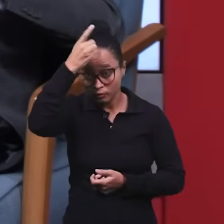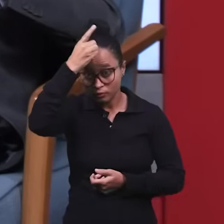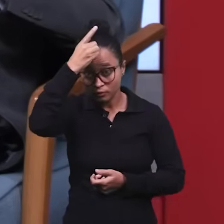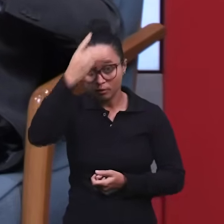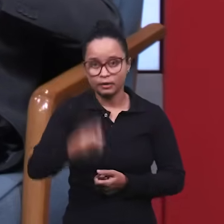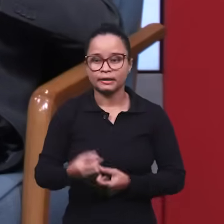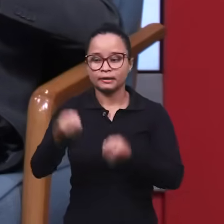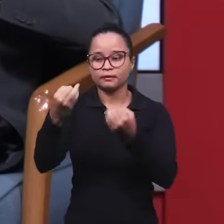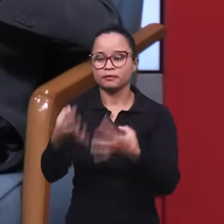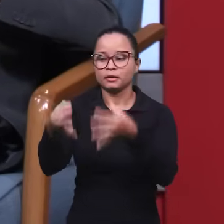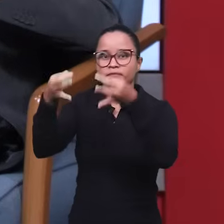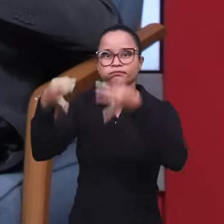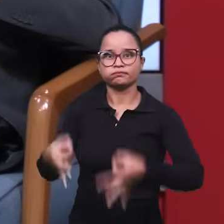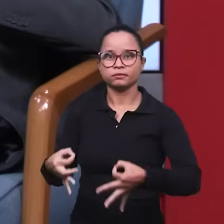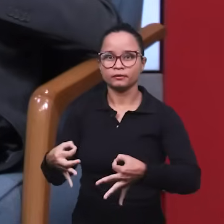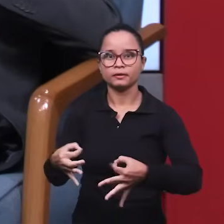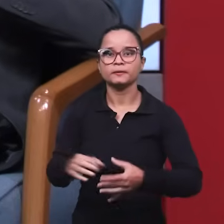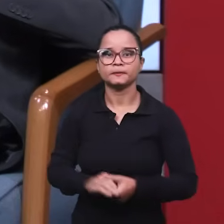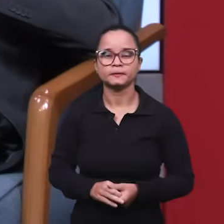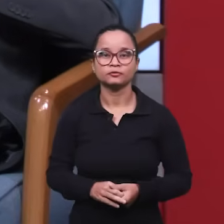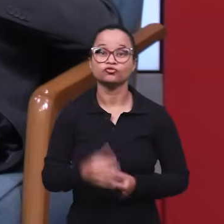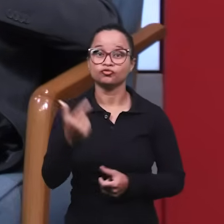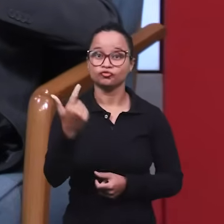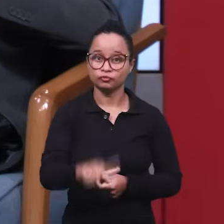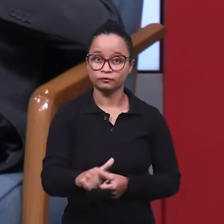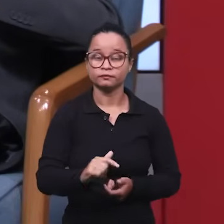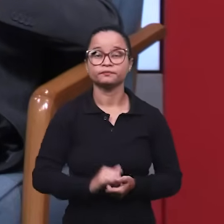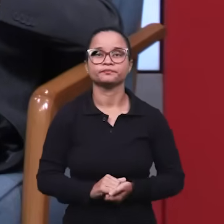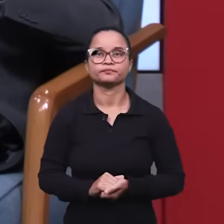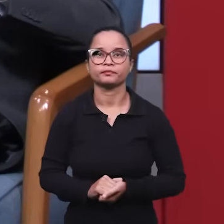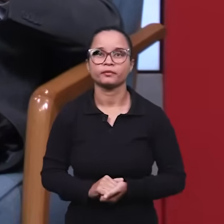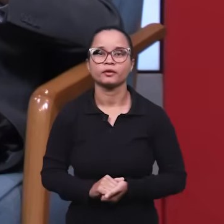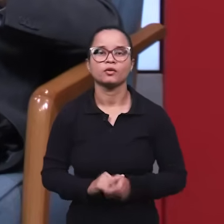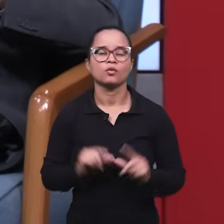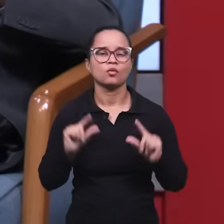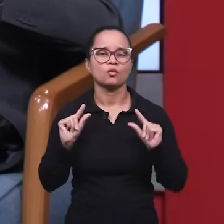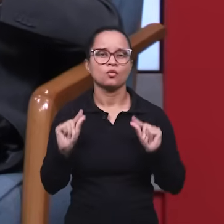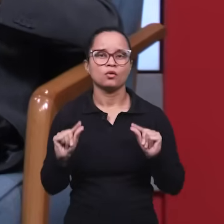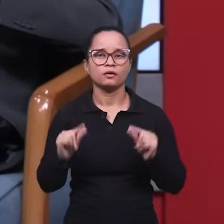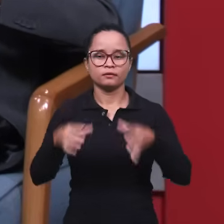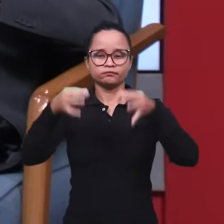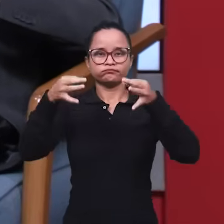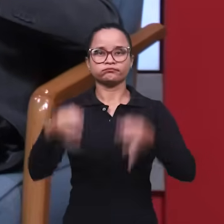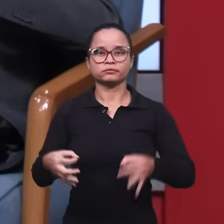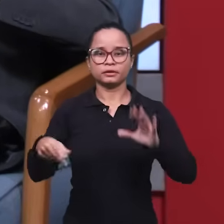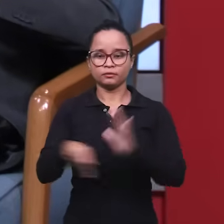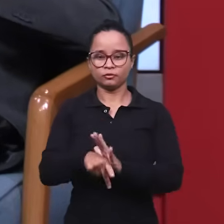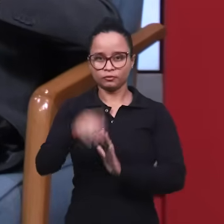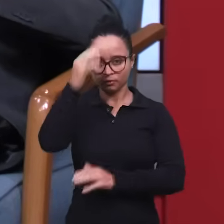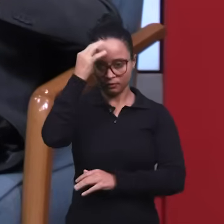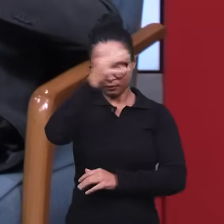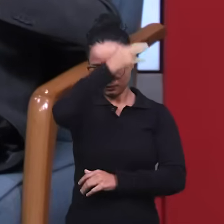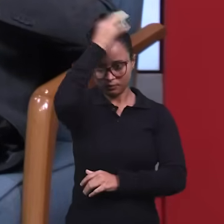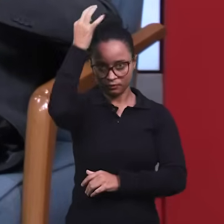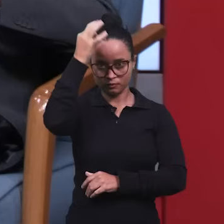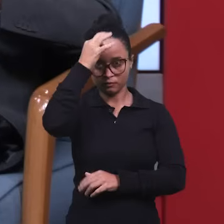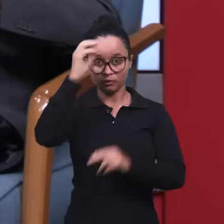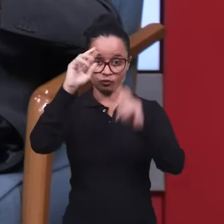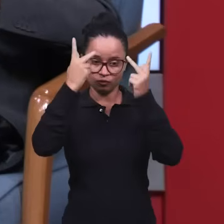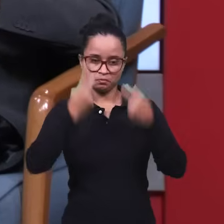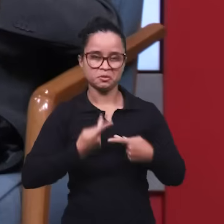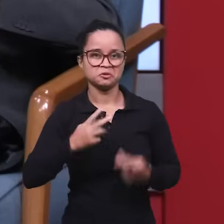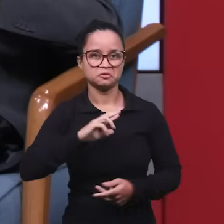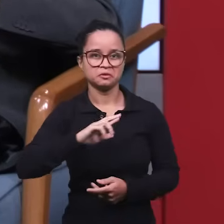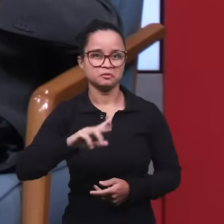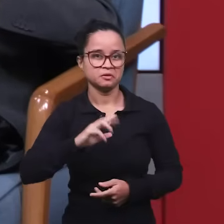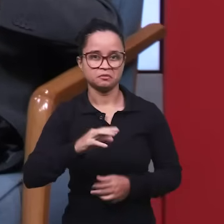sétimo dom, que fala da perfeição, repetindo, o que é perfeito? Aquilo que provém do Espírito Santo. O que provém do